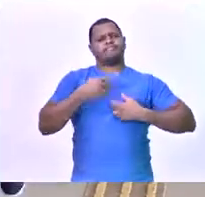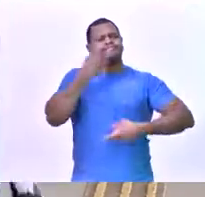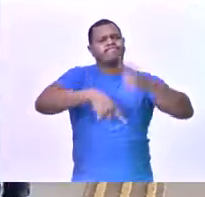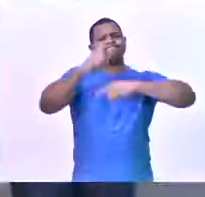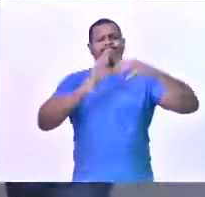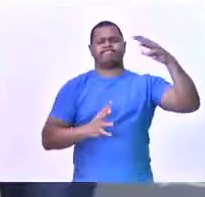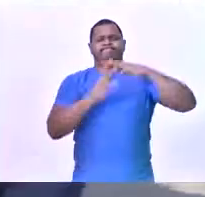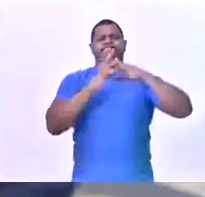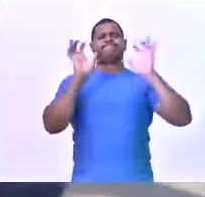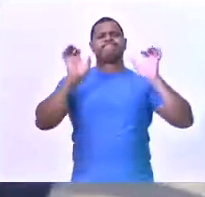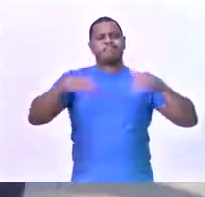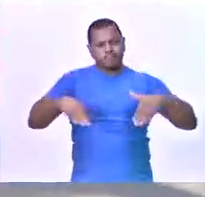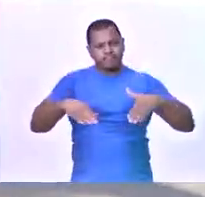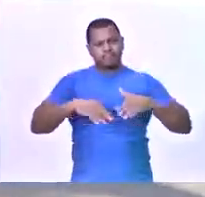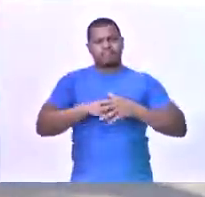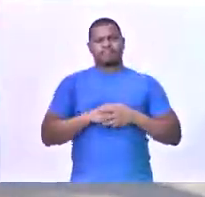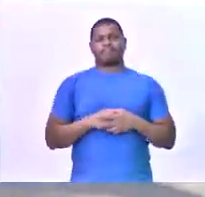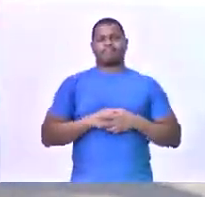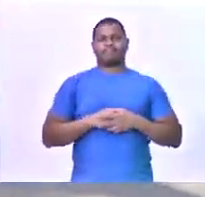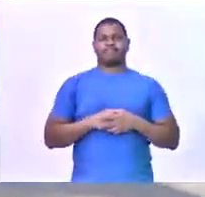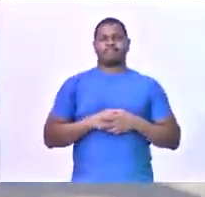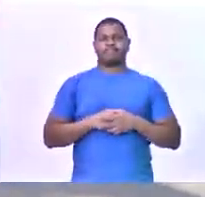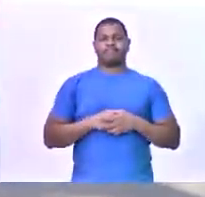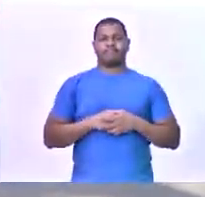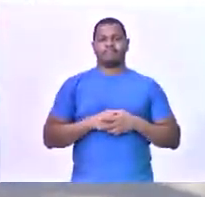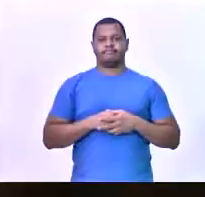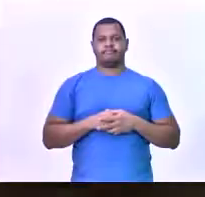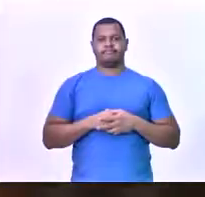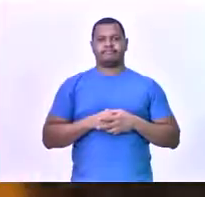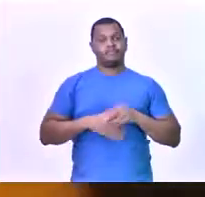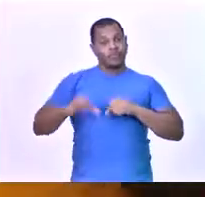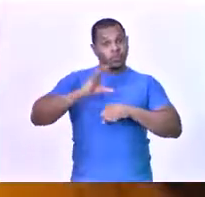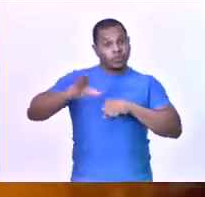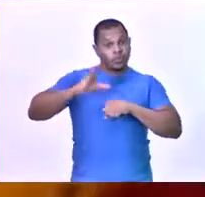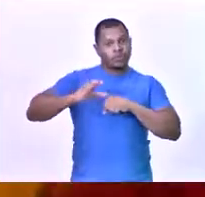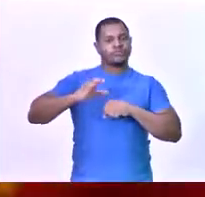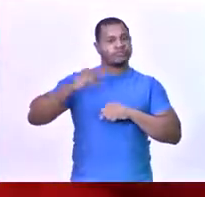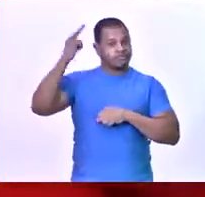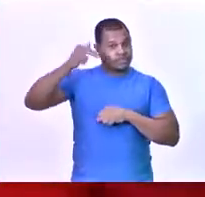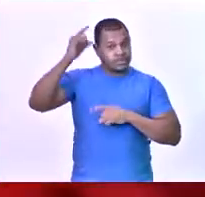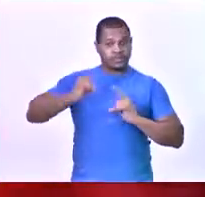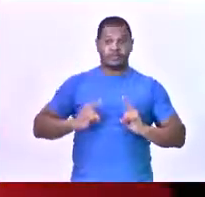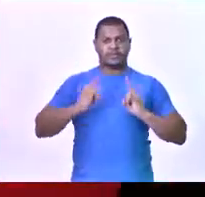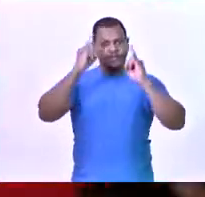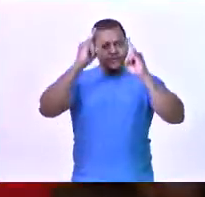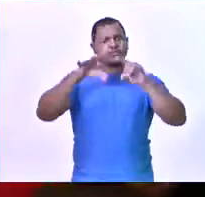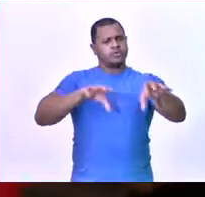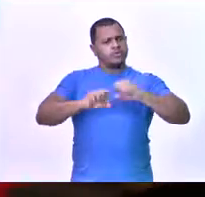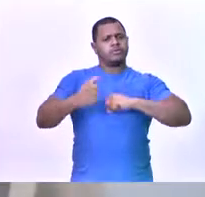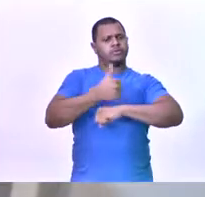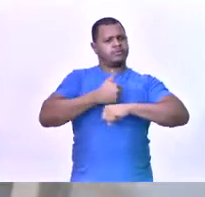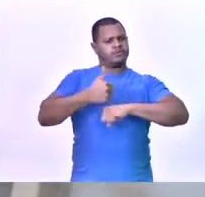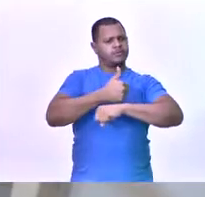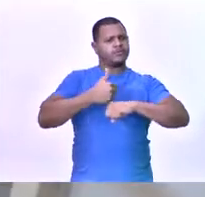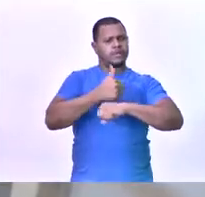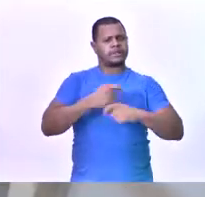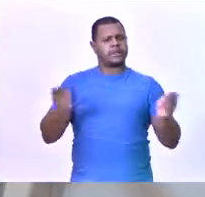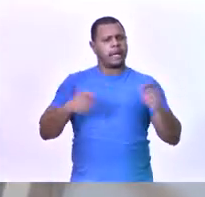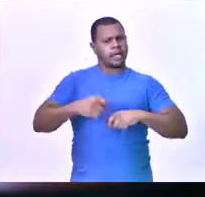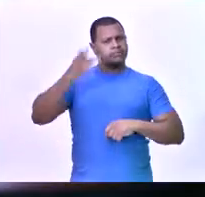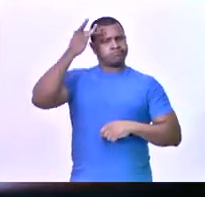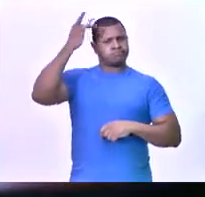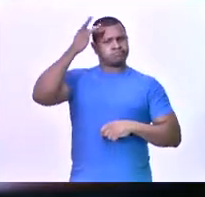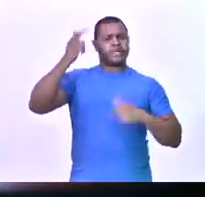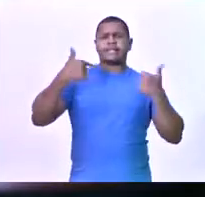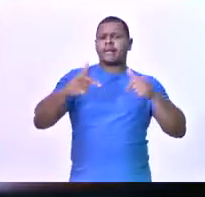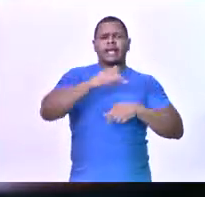se sintam bem e se desenvolvam de maneira integral. O curso de Engenharia Civil forma